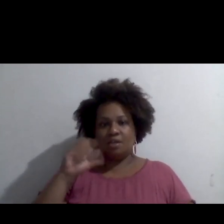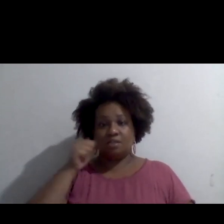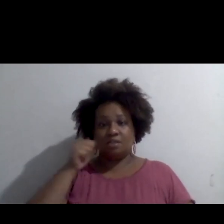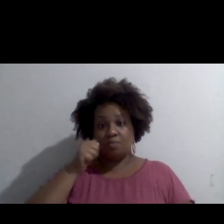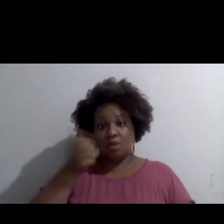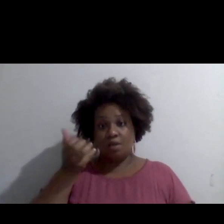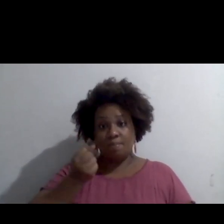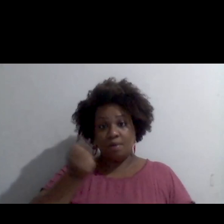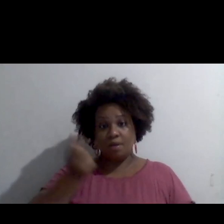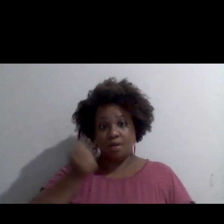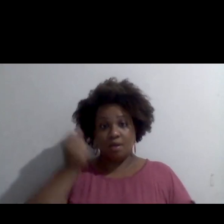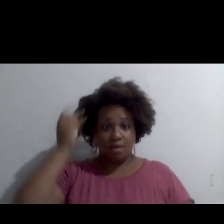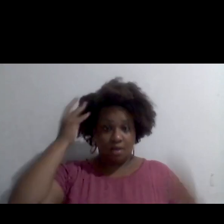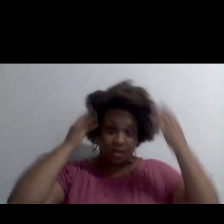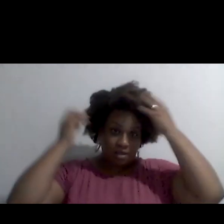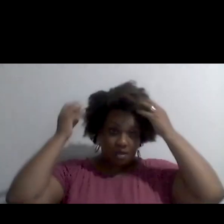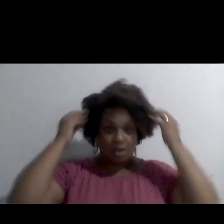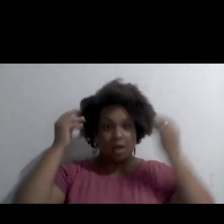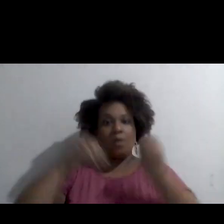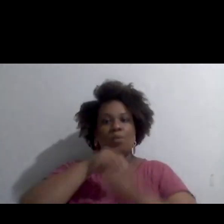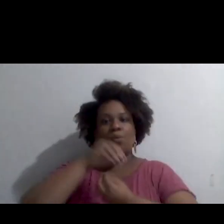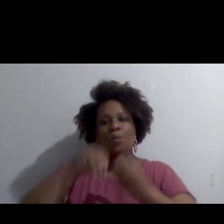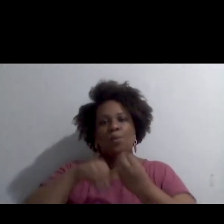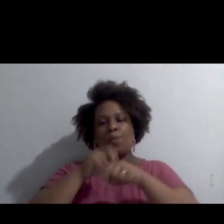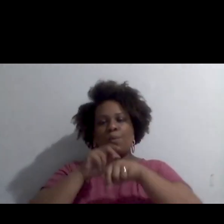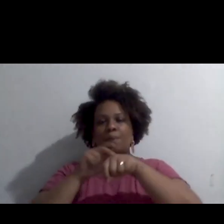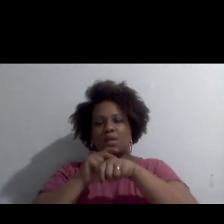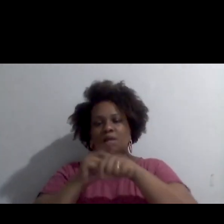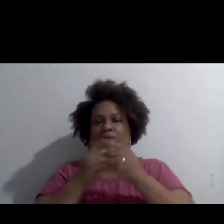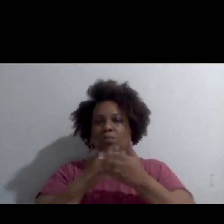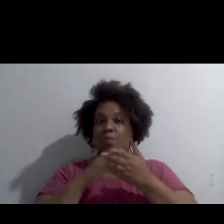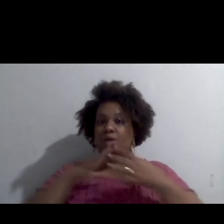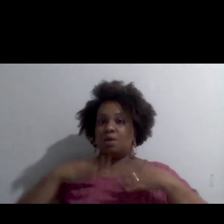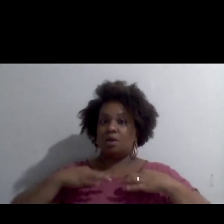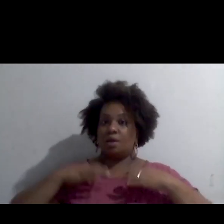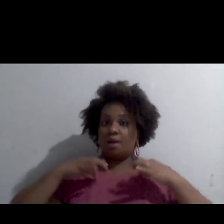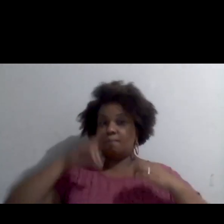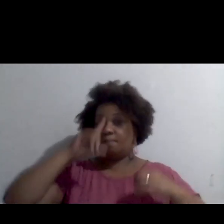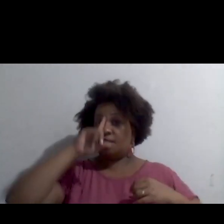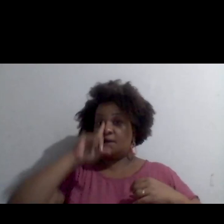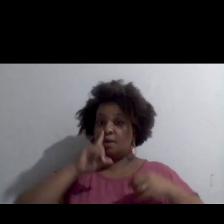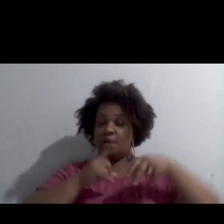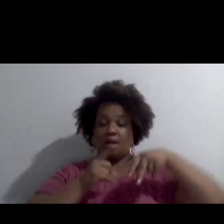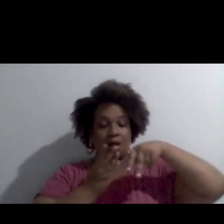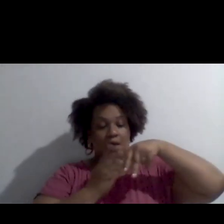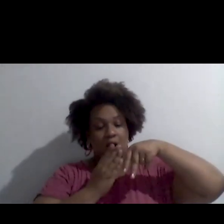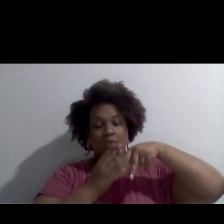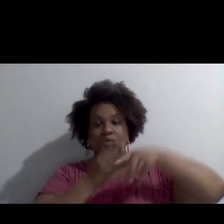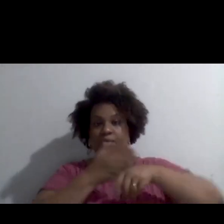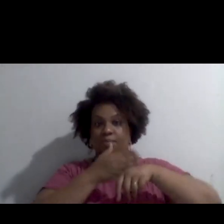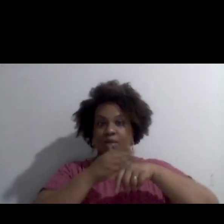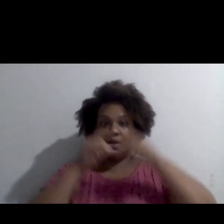de cabelos grisalhos, uso uma blusa amarela e uma calça branca e um óculos